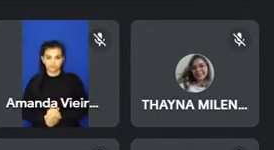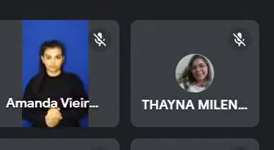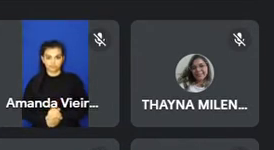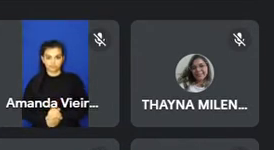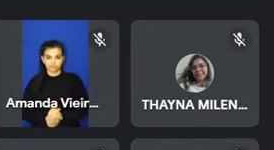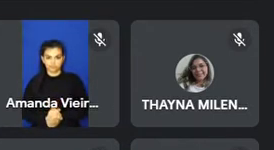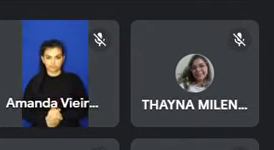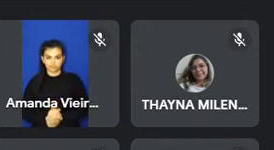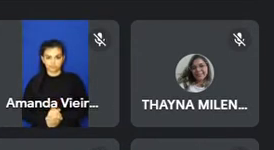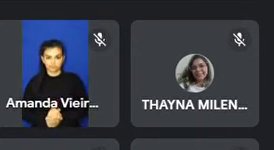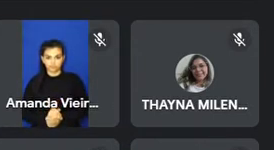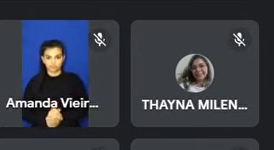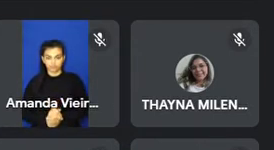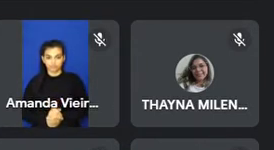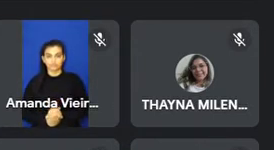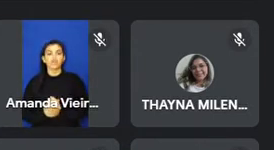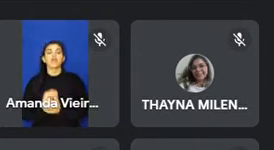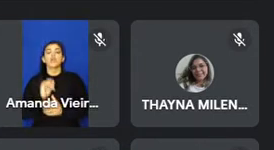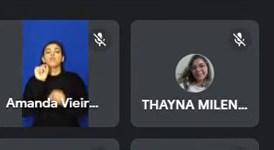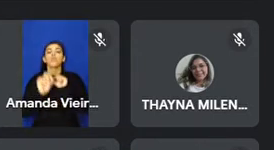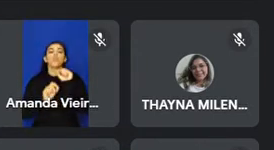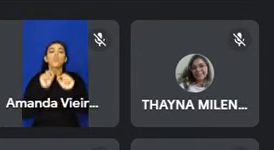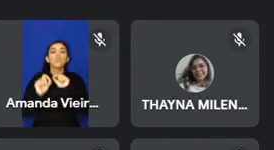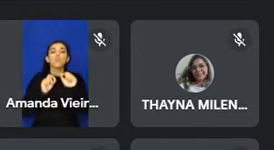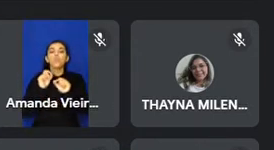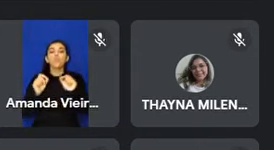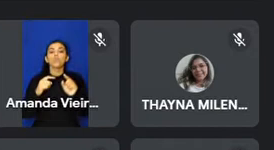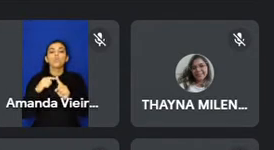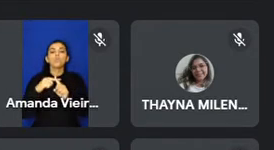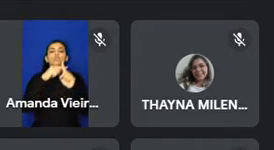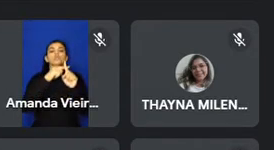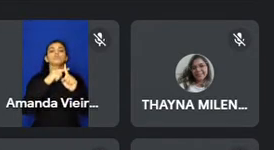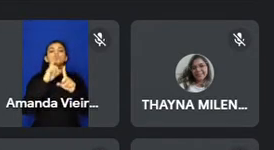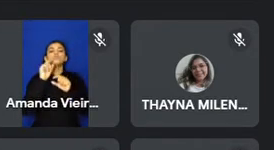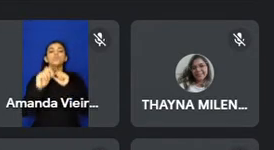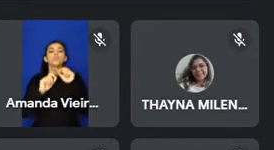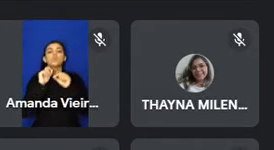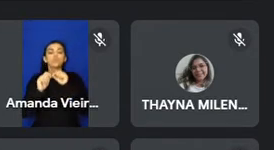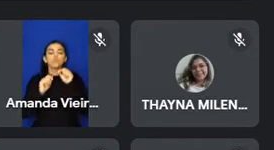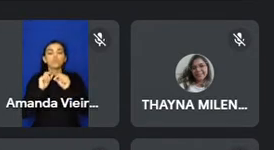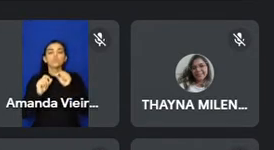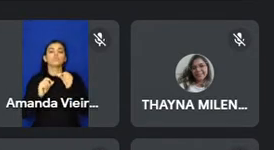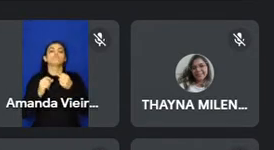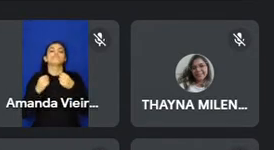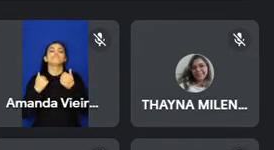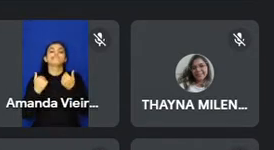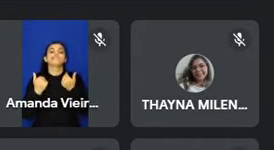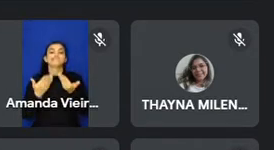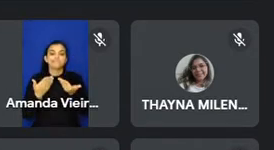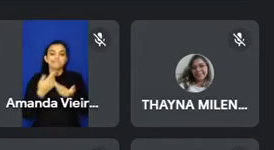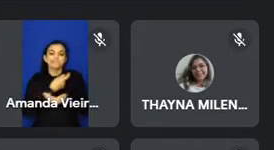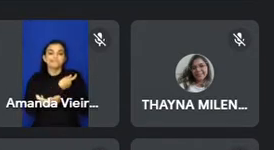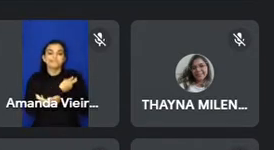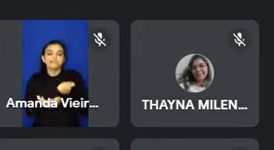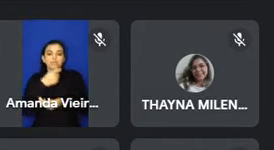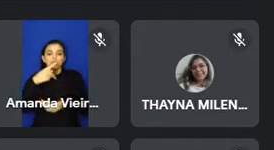Então, quais são as vantagens e as desvantagens da imunização passiva,